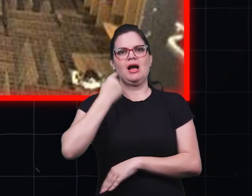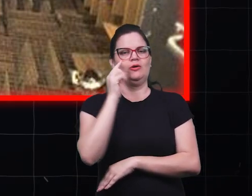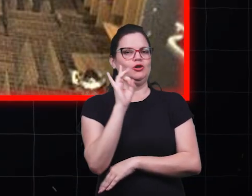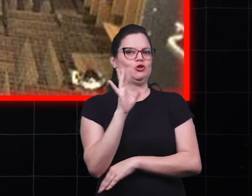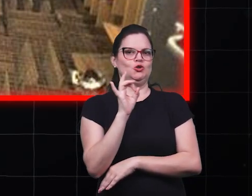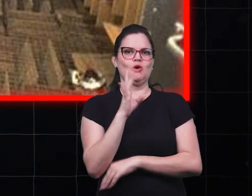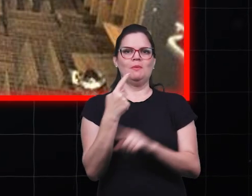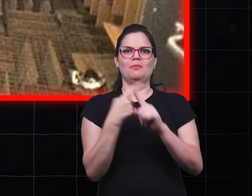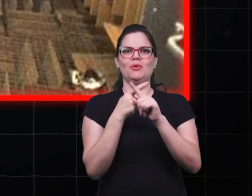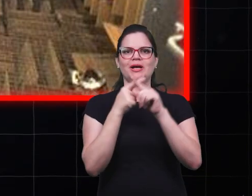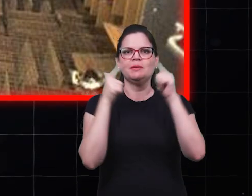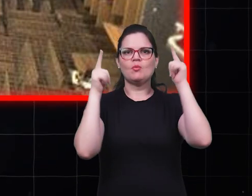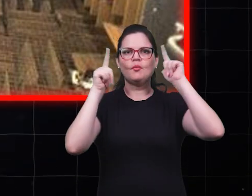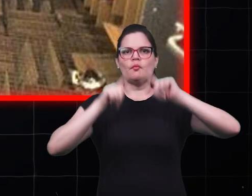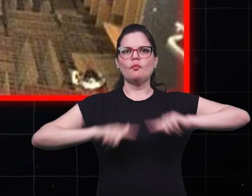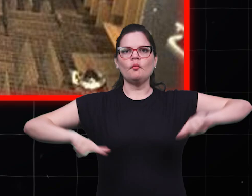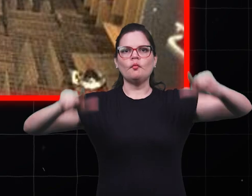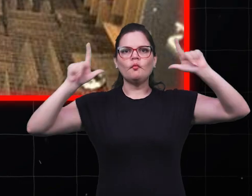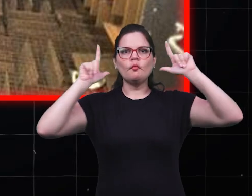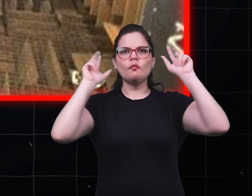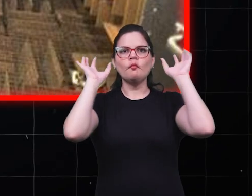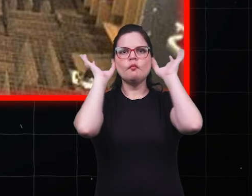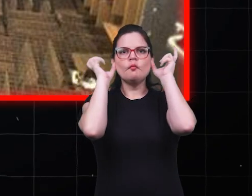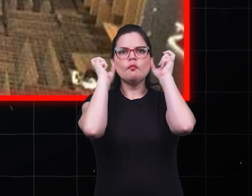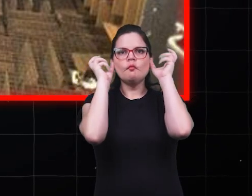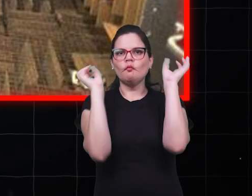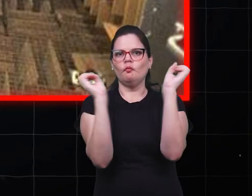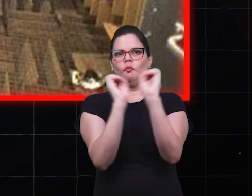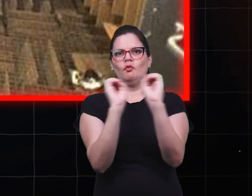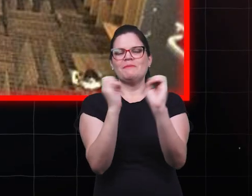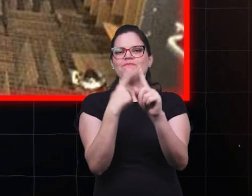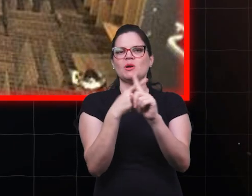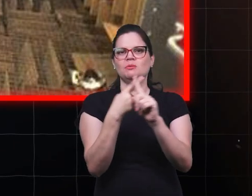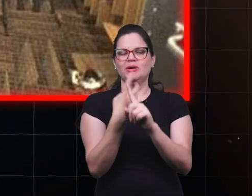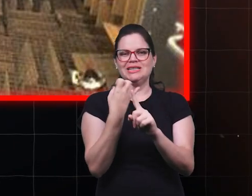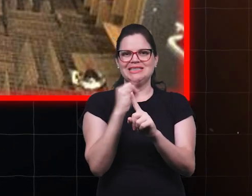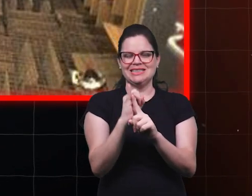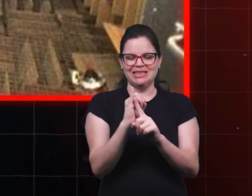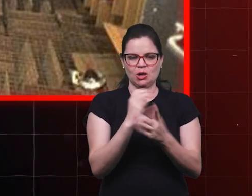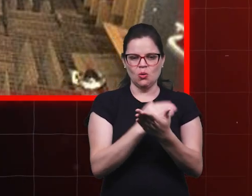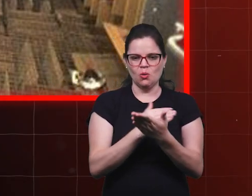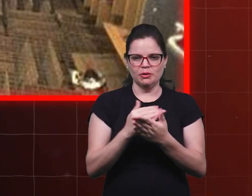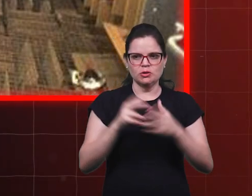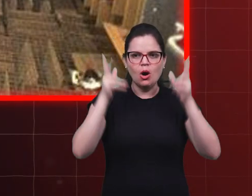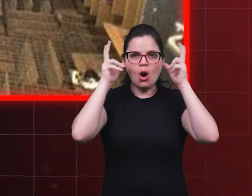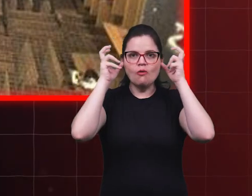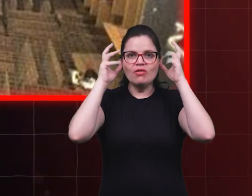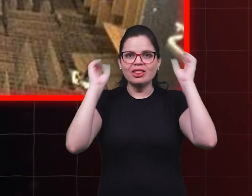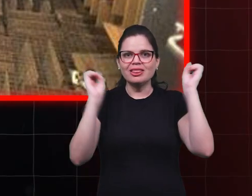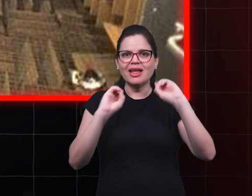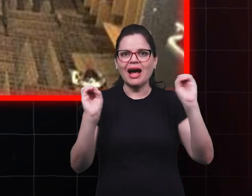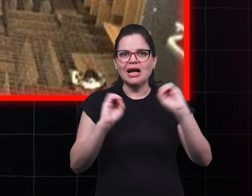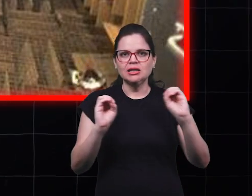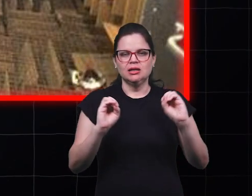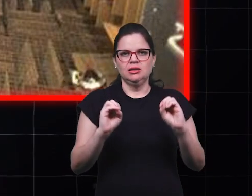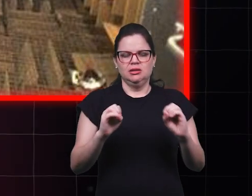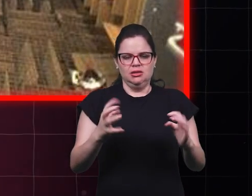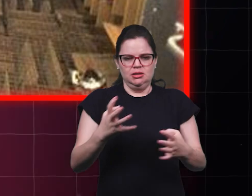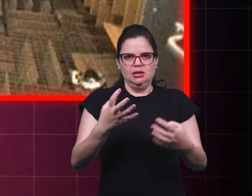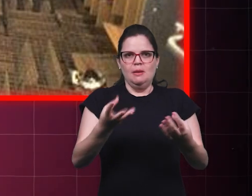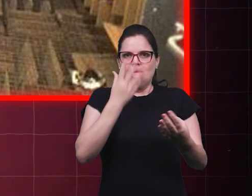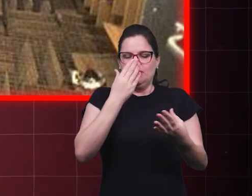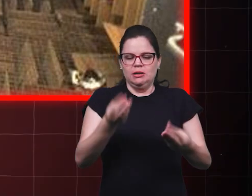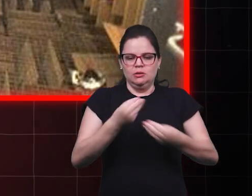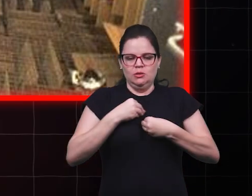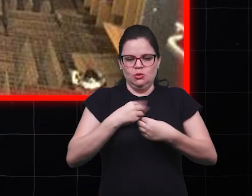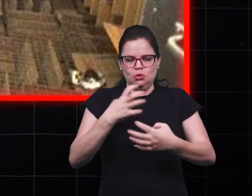as pessoas relataram assim que experimentaram algum sintoma de aflição, de agonia, por